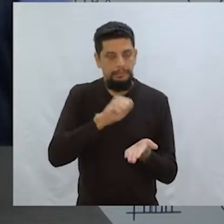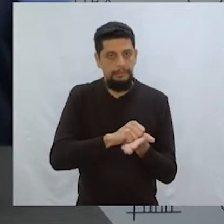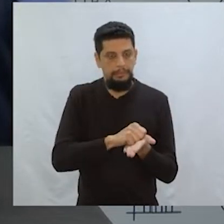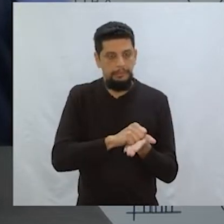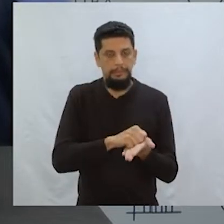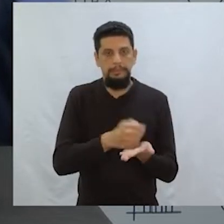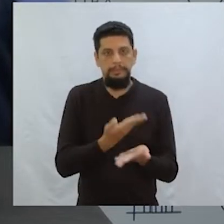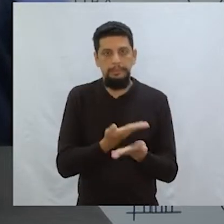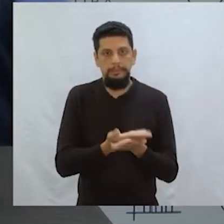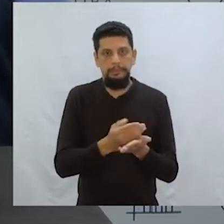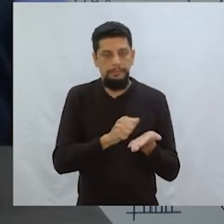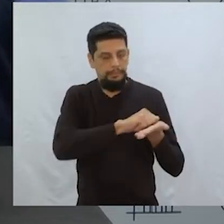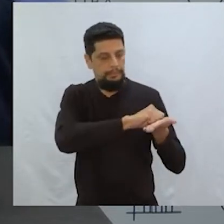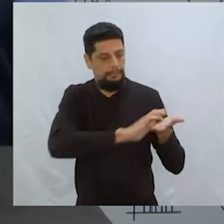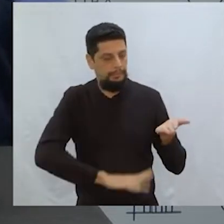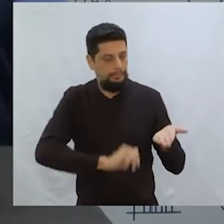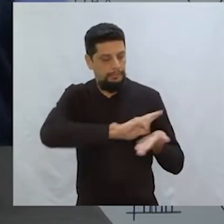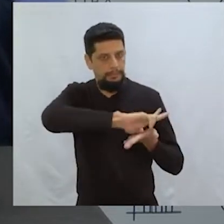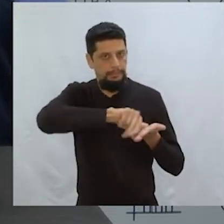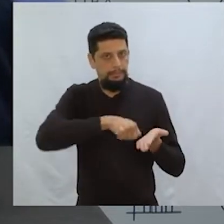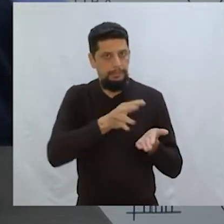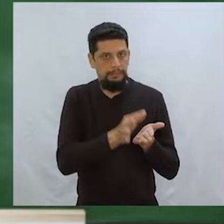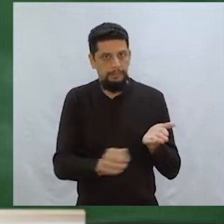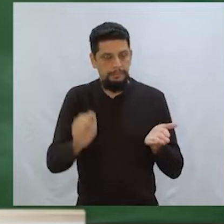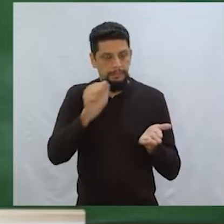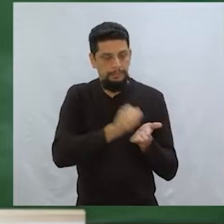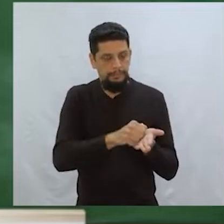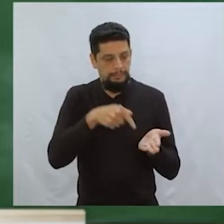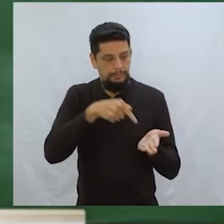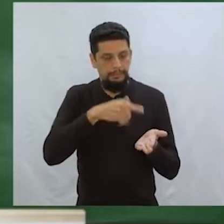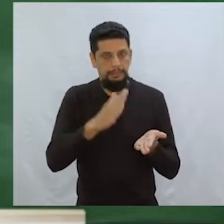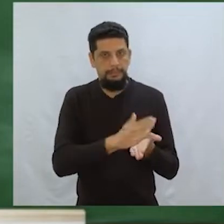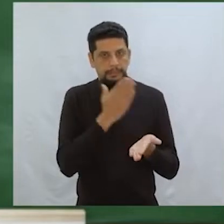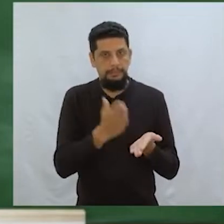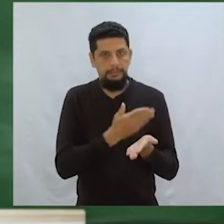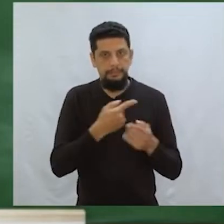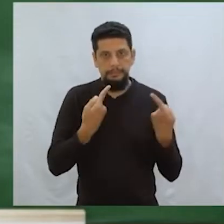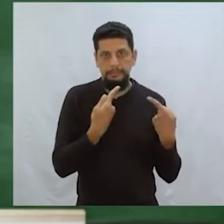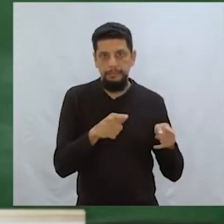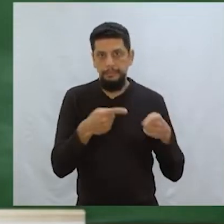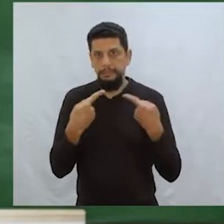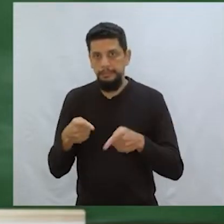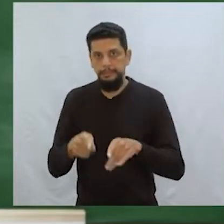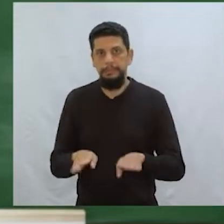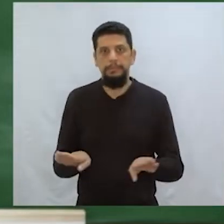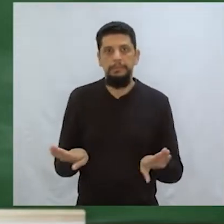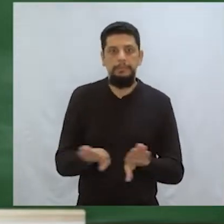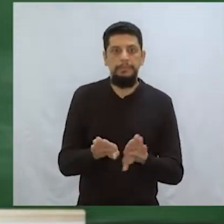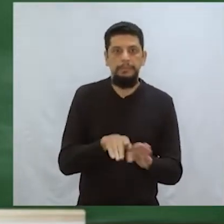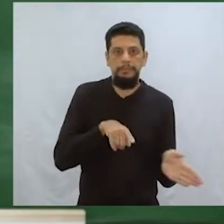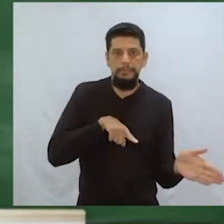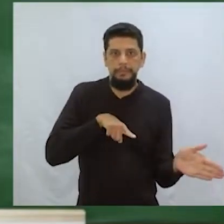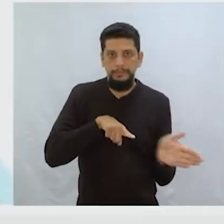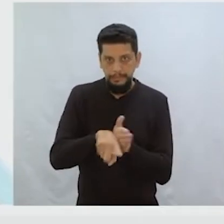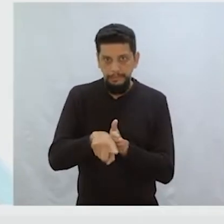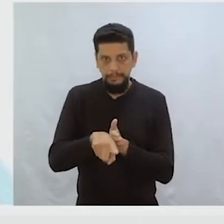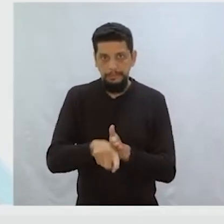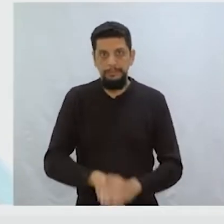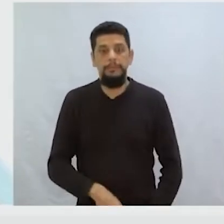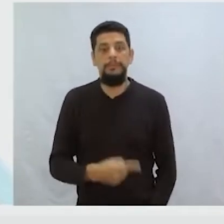e aula, as atividades, o registro no caderno, os desafios e o